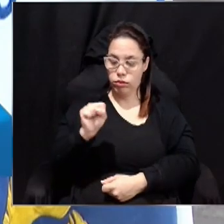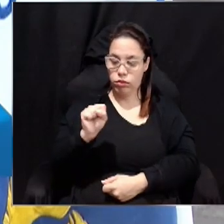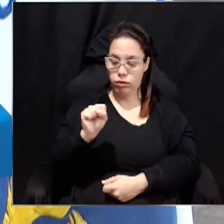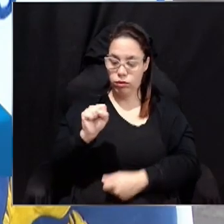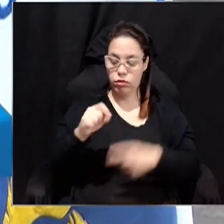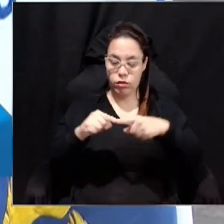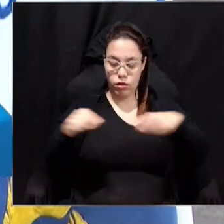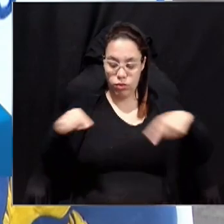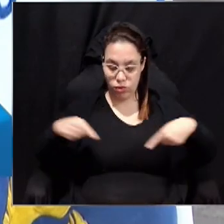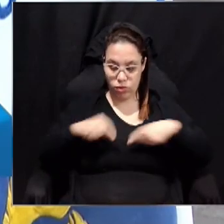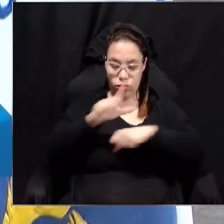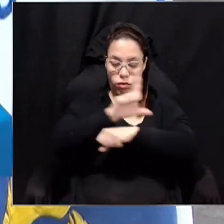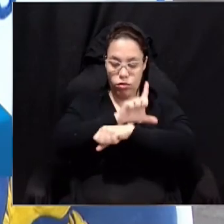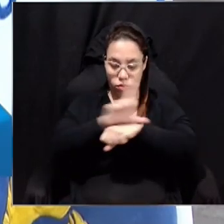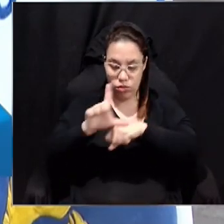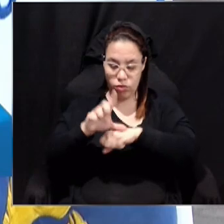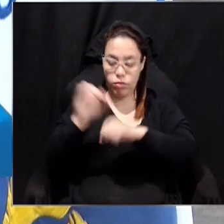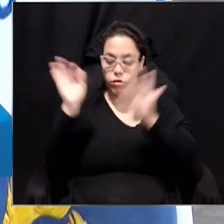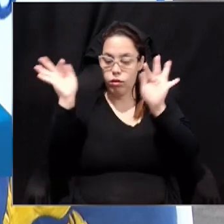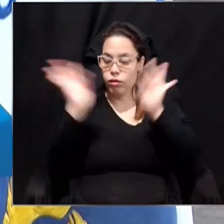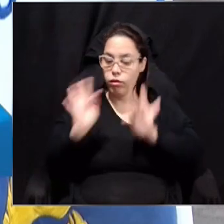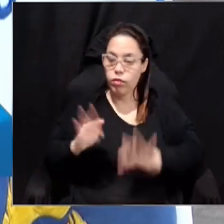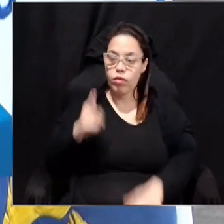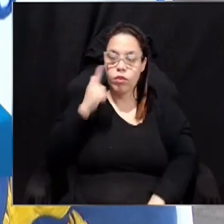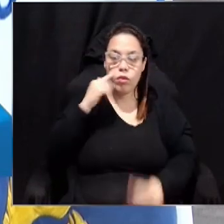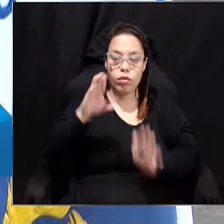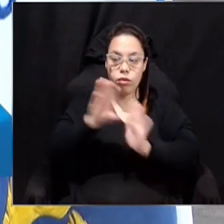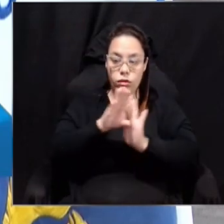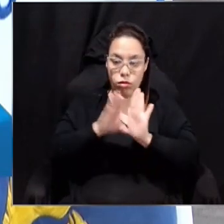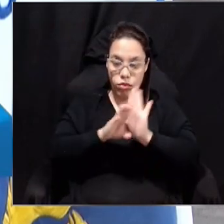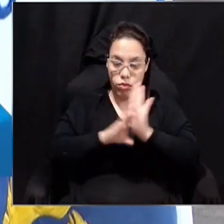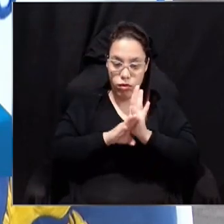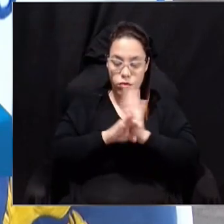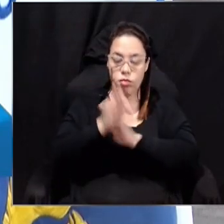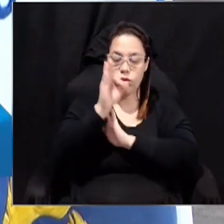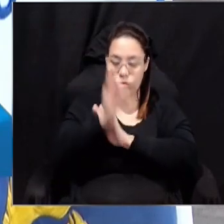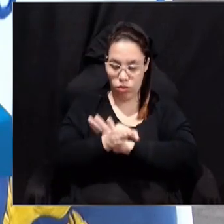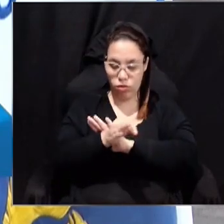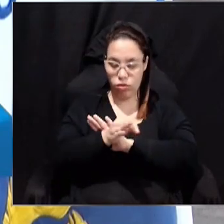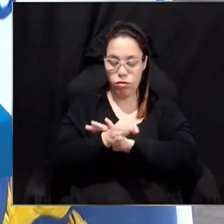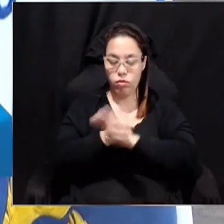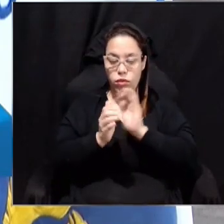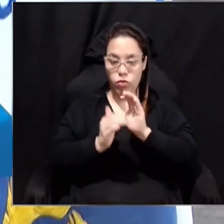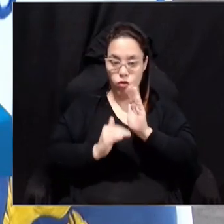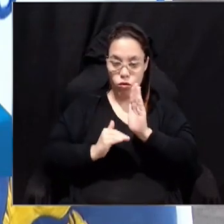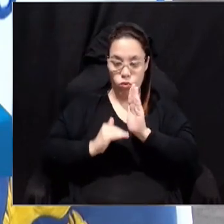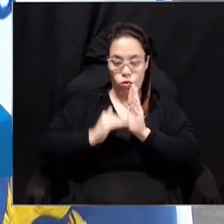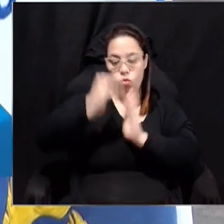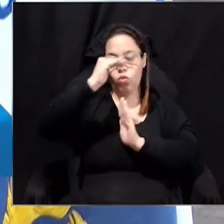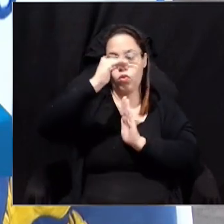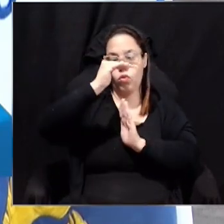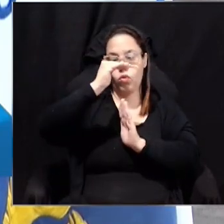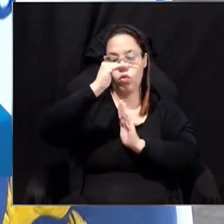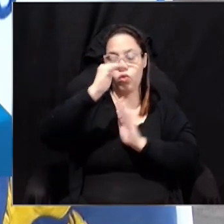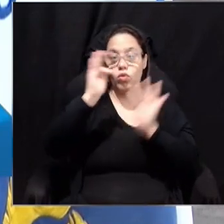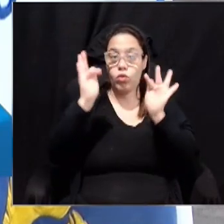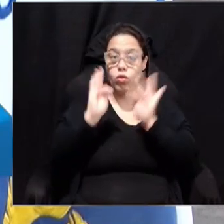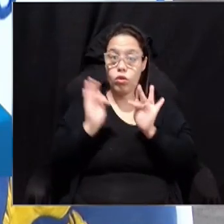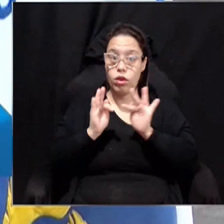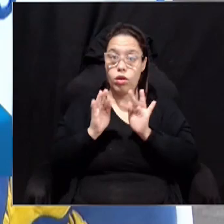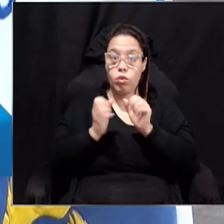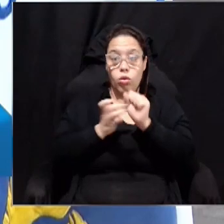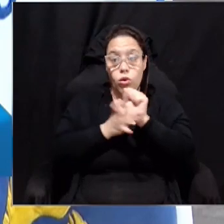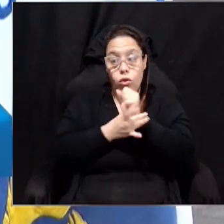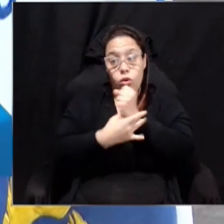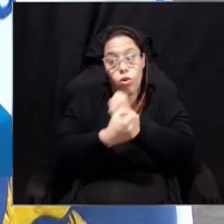Então nós ficamos felizes em ver que o programa está em execução e em crescimento. Ficamos felizes porque protege as